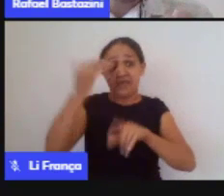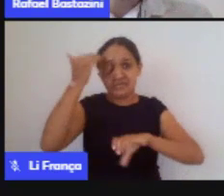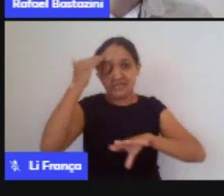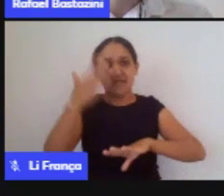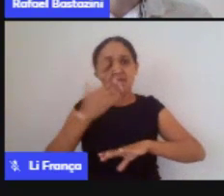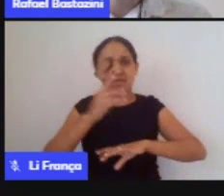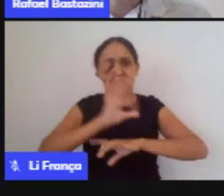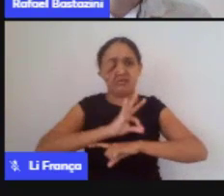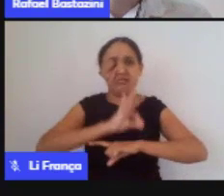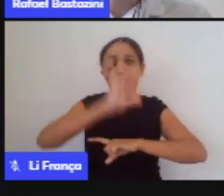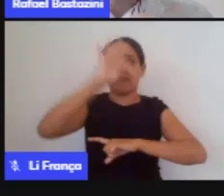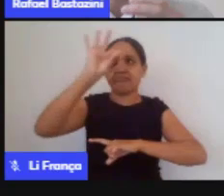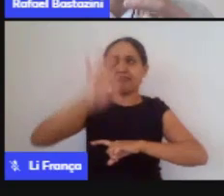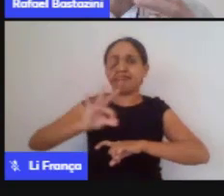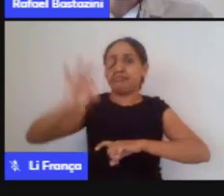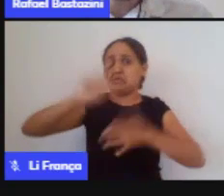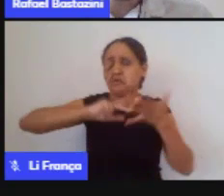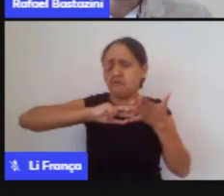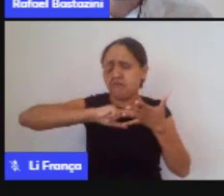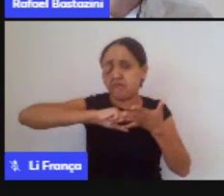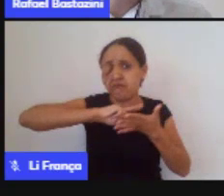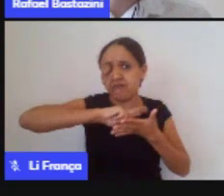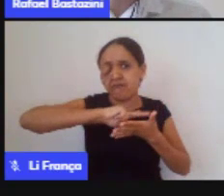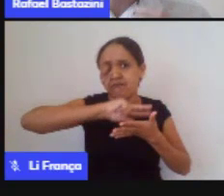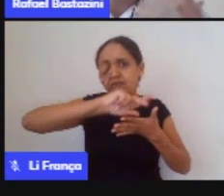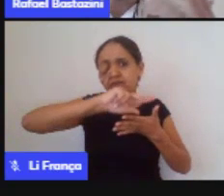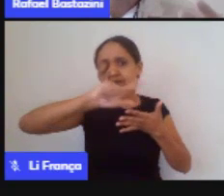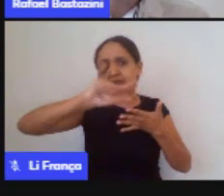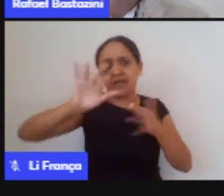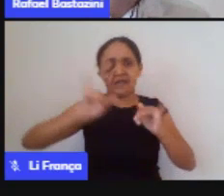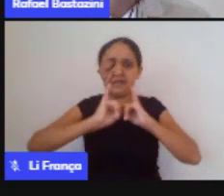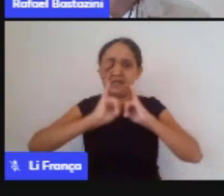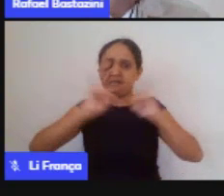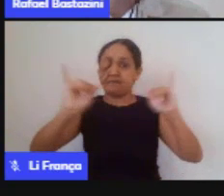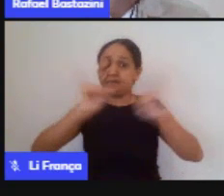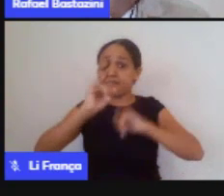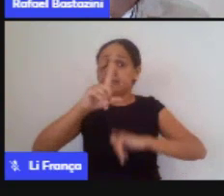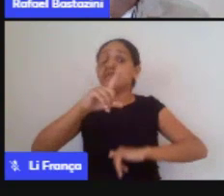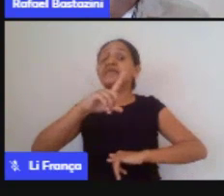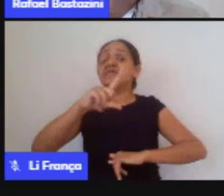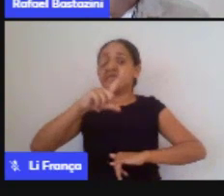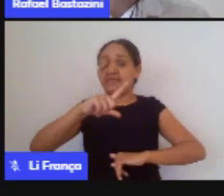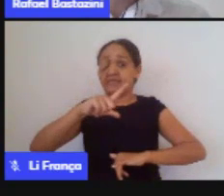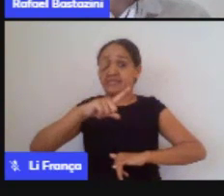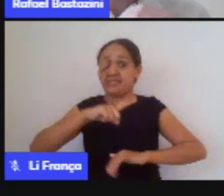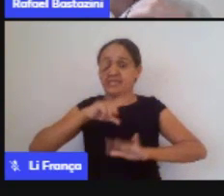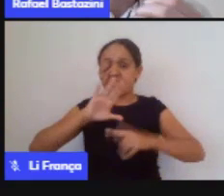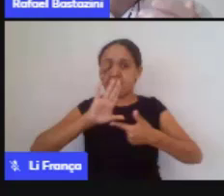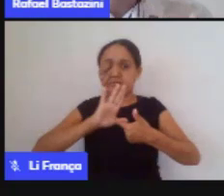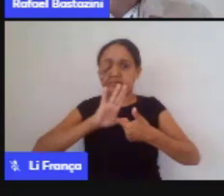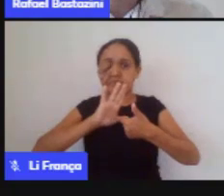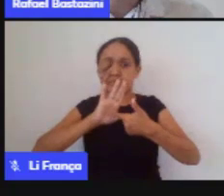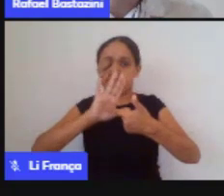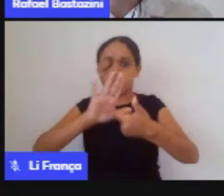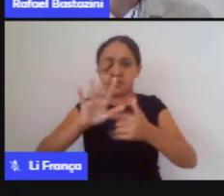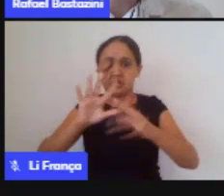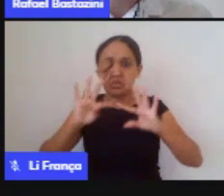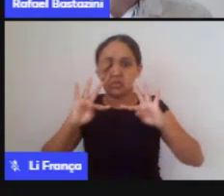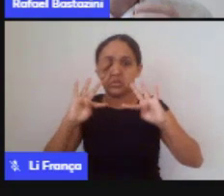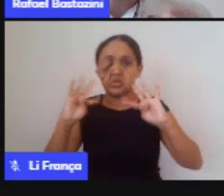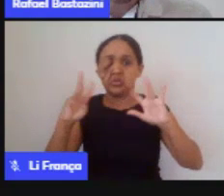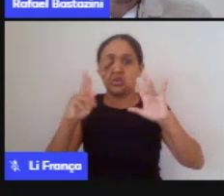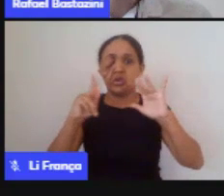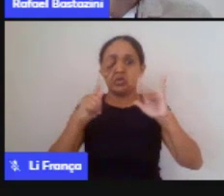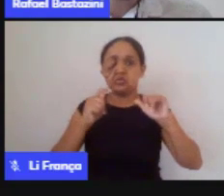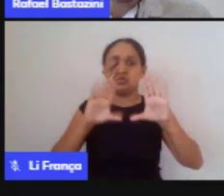dos dados, enfim, é um material riquíssimo que está à disposição de vocês, está à disposição